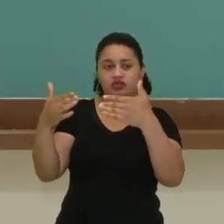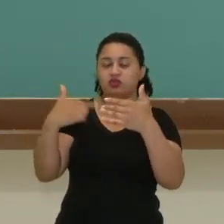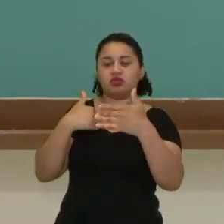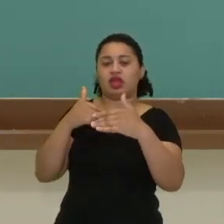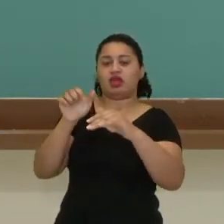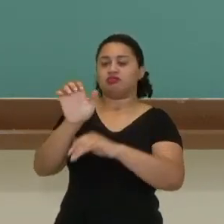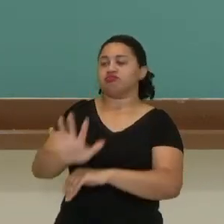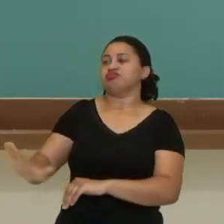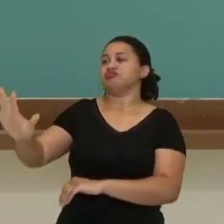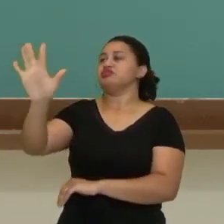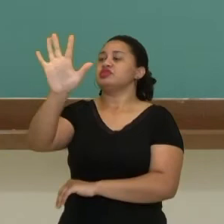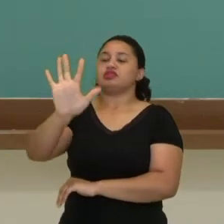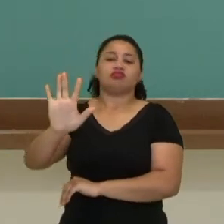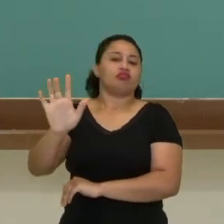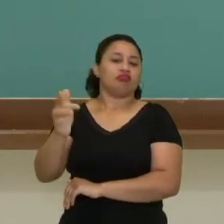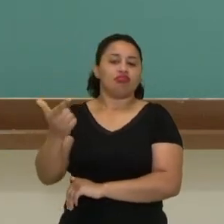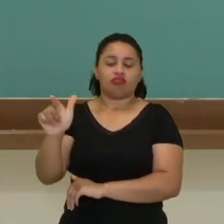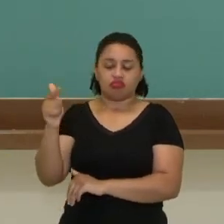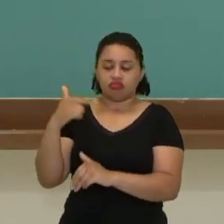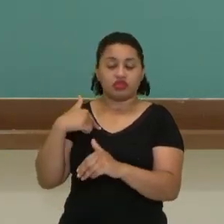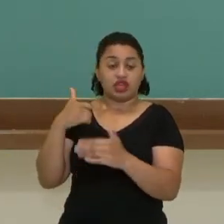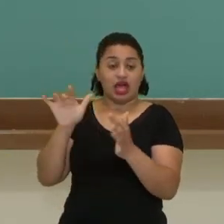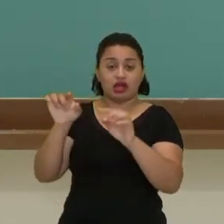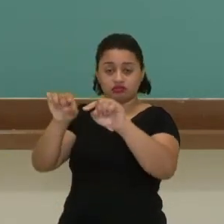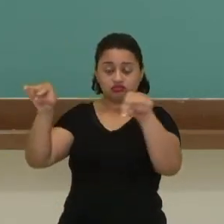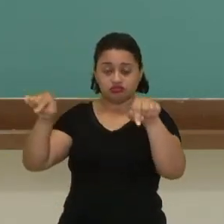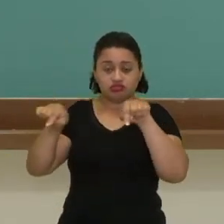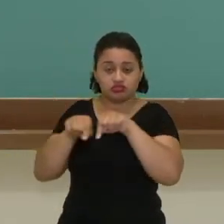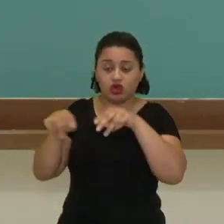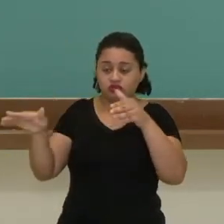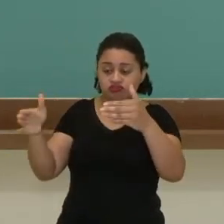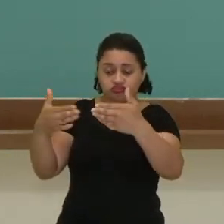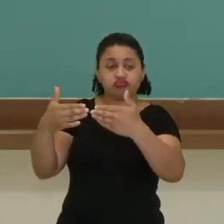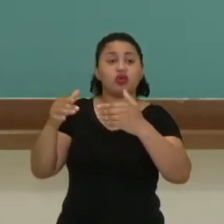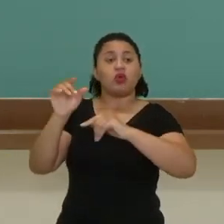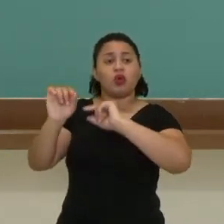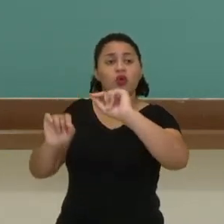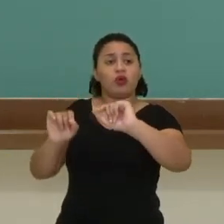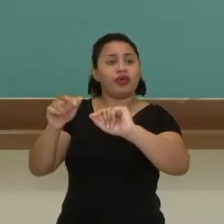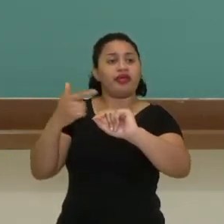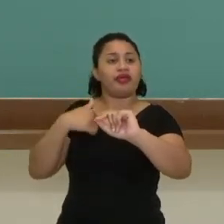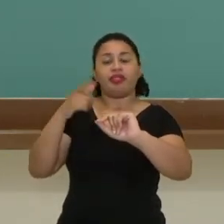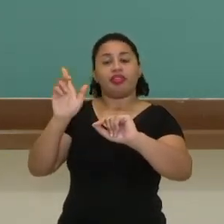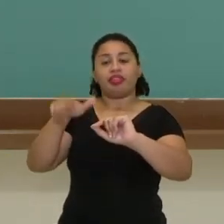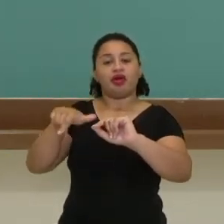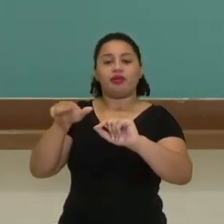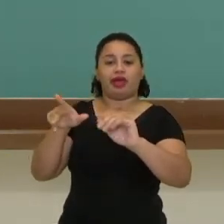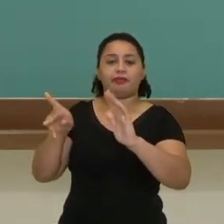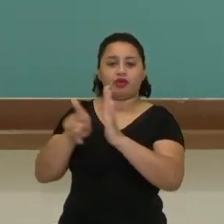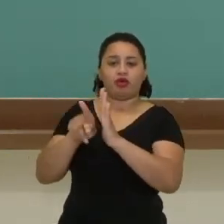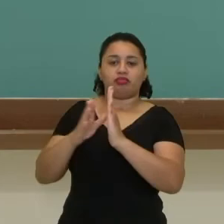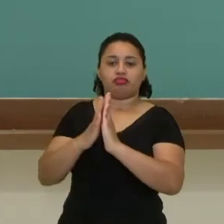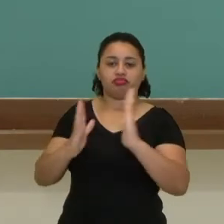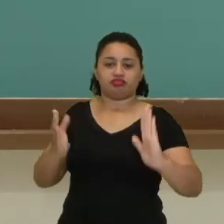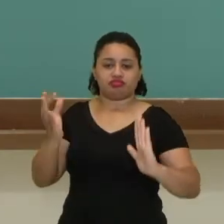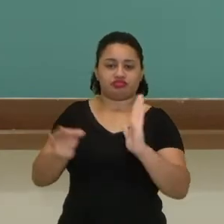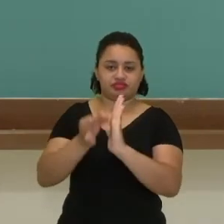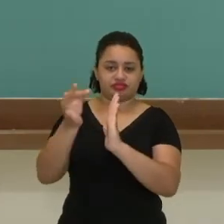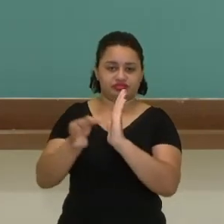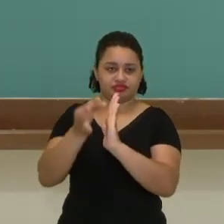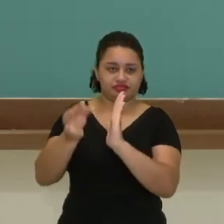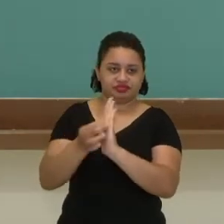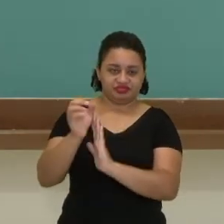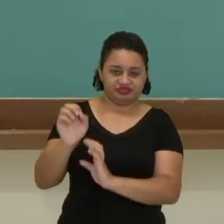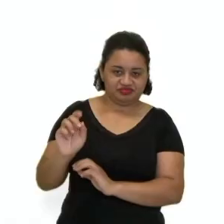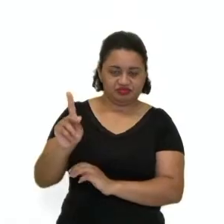paisagem por trás, você não tem um cenário por trás, né? Então a terceira obra, ela não é impressionista, ok? Vamos